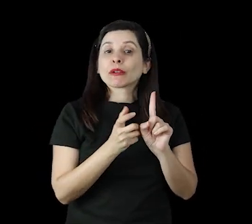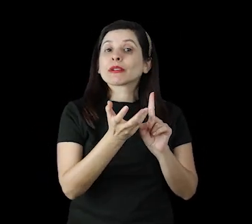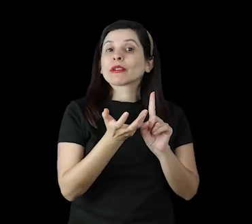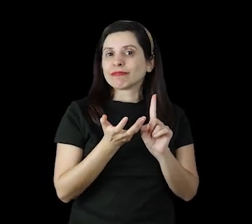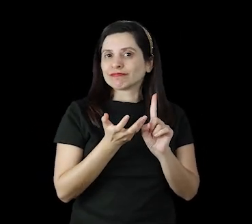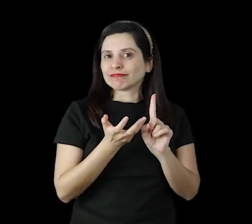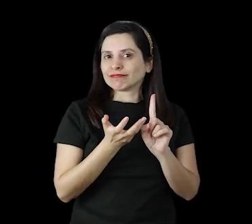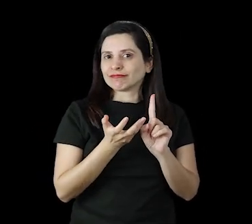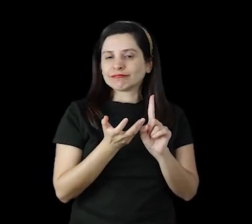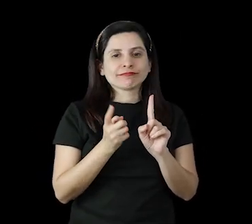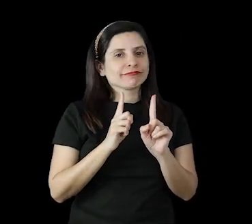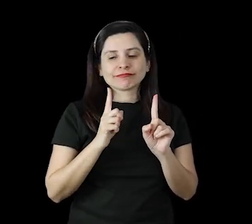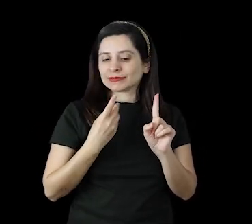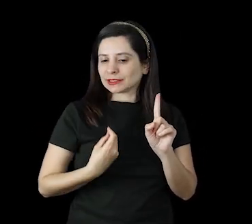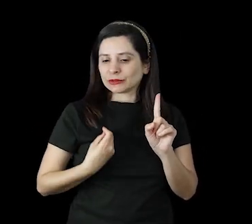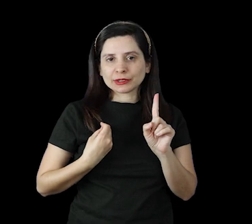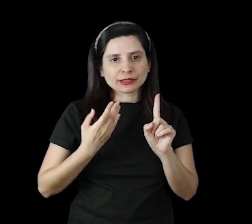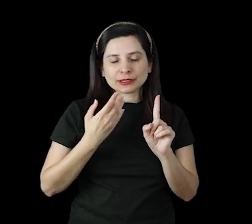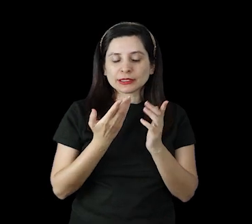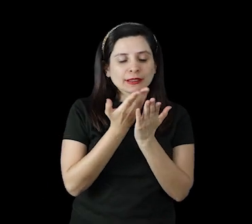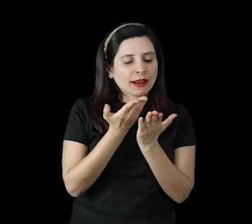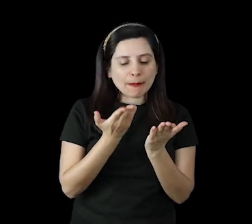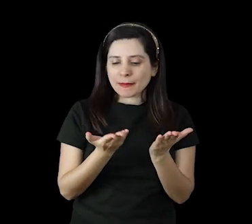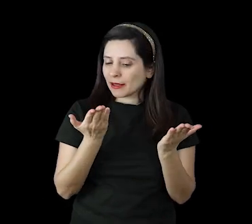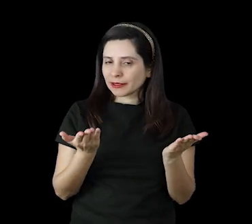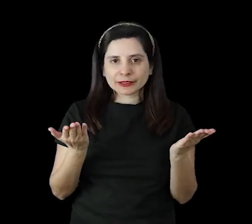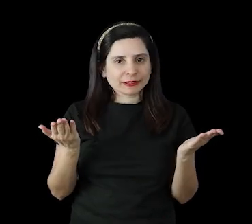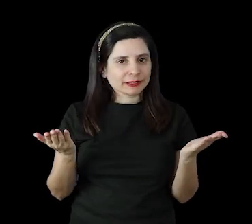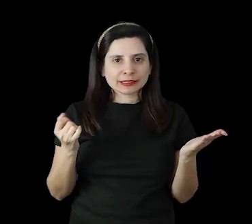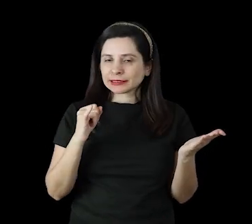quer, não existe dramaturgia sem